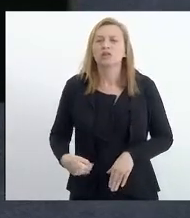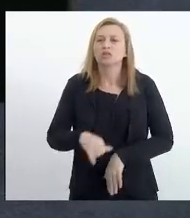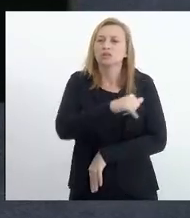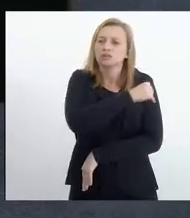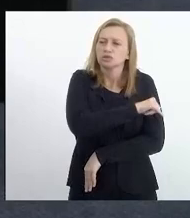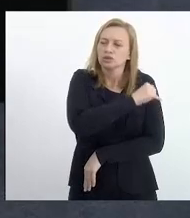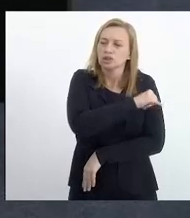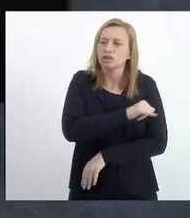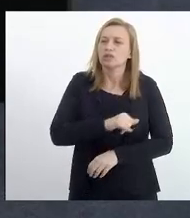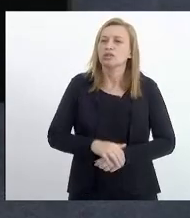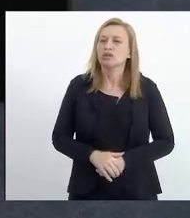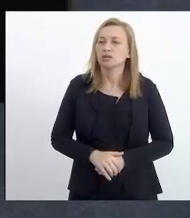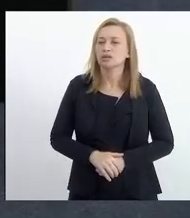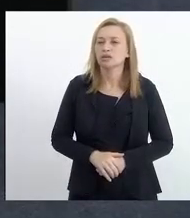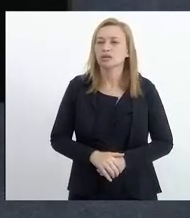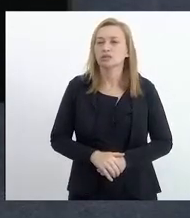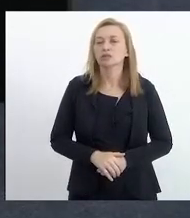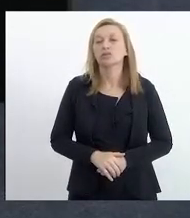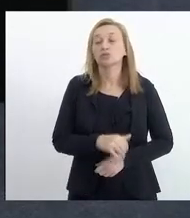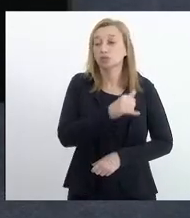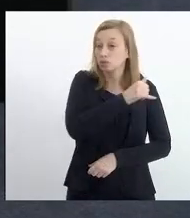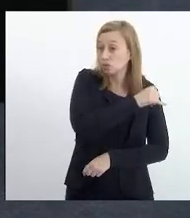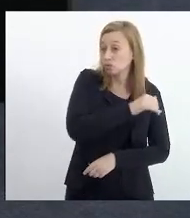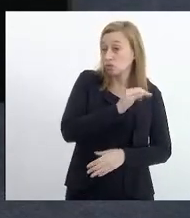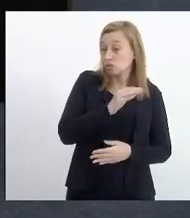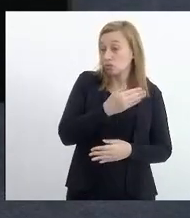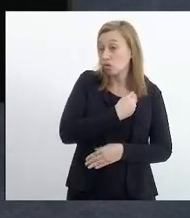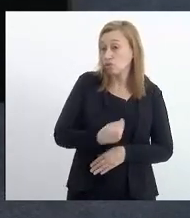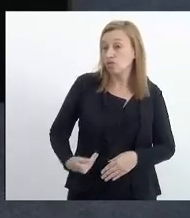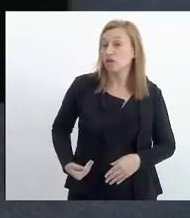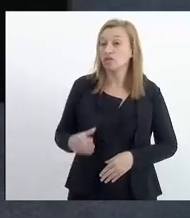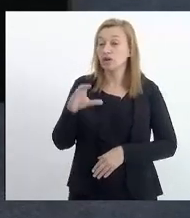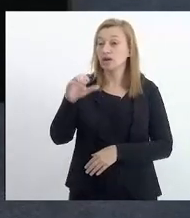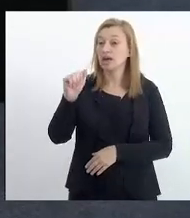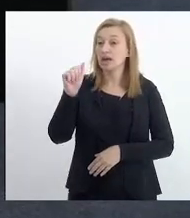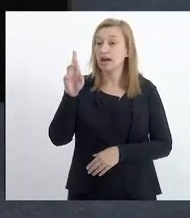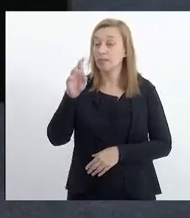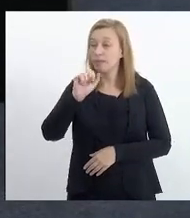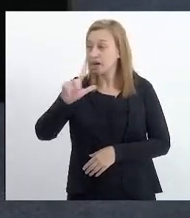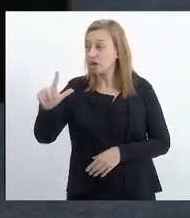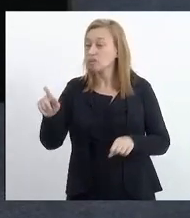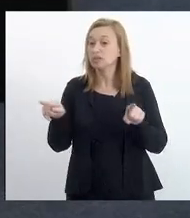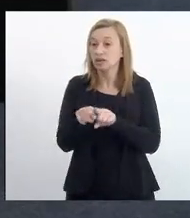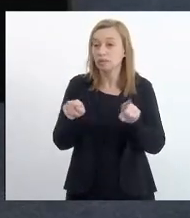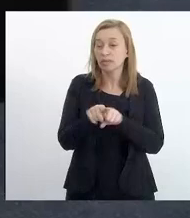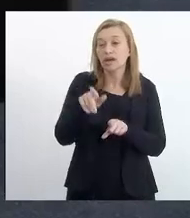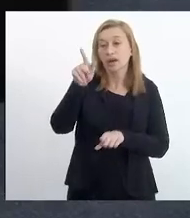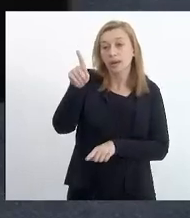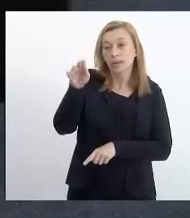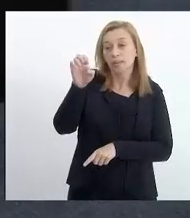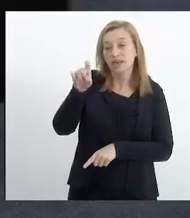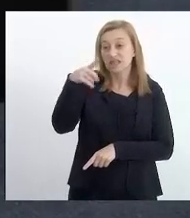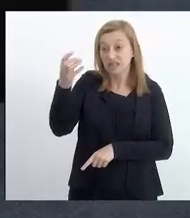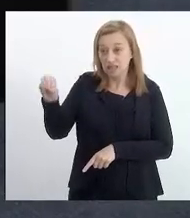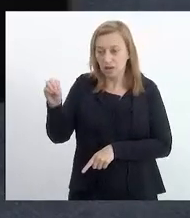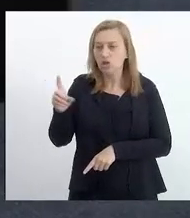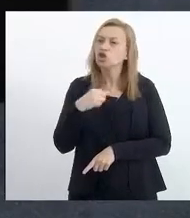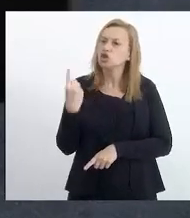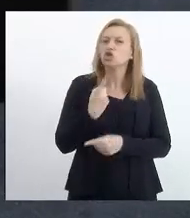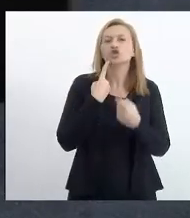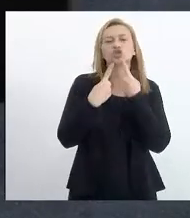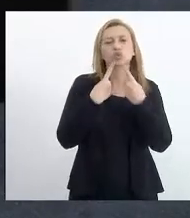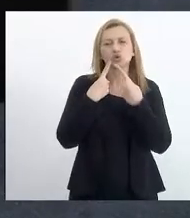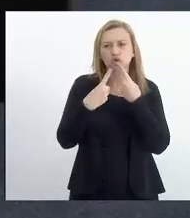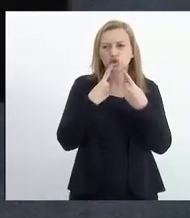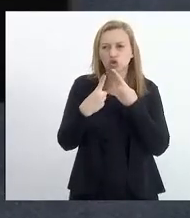de Janeiro, tanto no governo Cabral quanto no governo Pezão. E nós discutimos